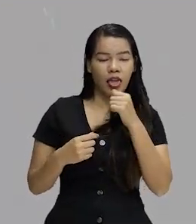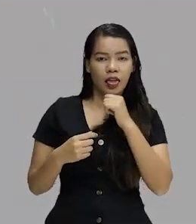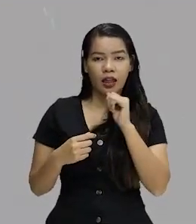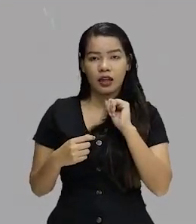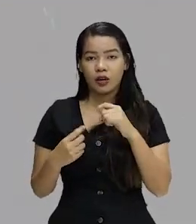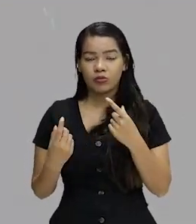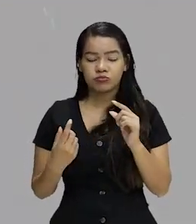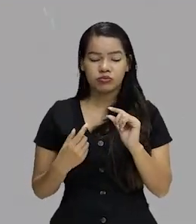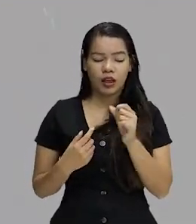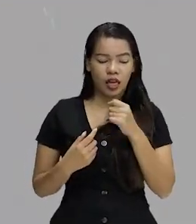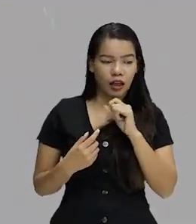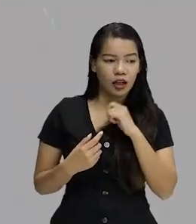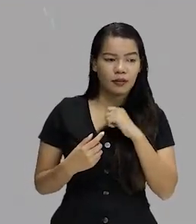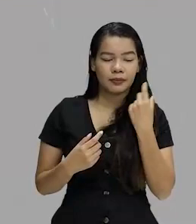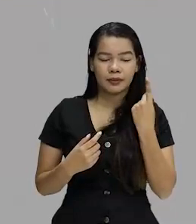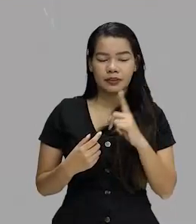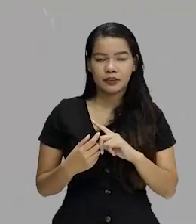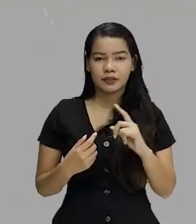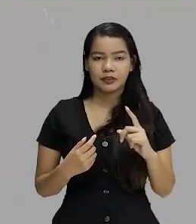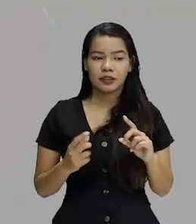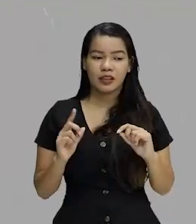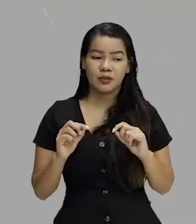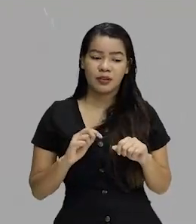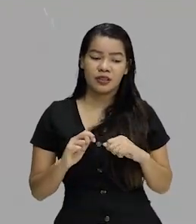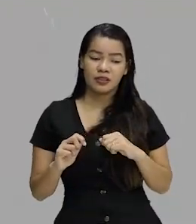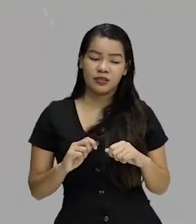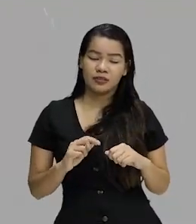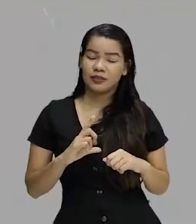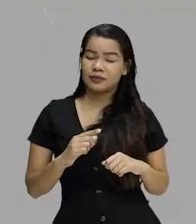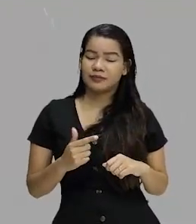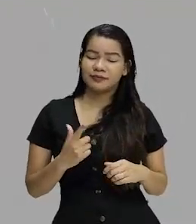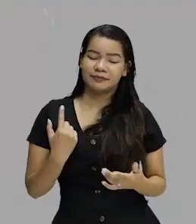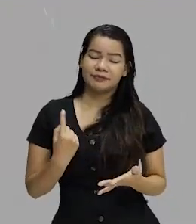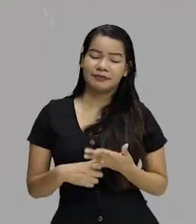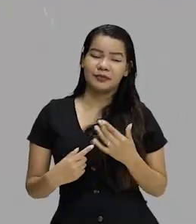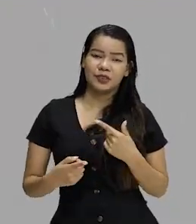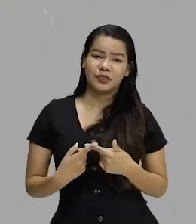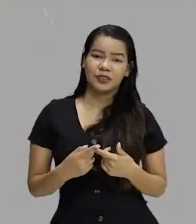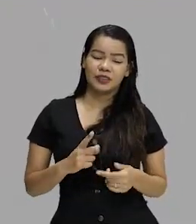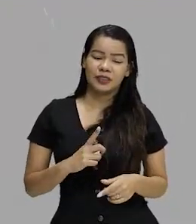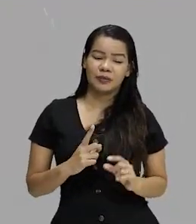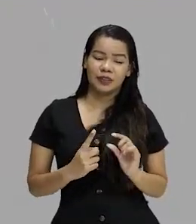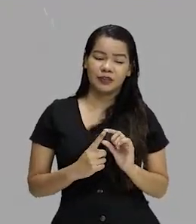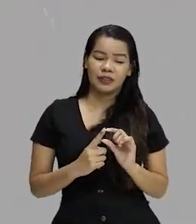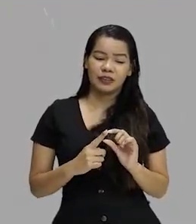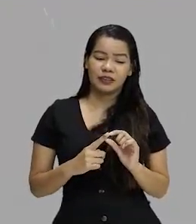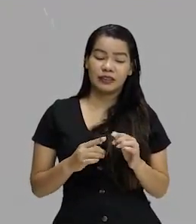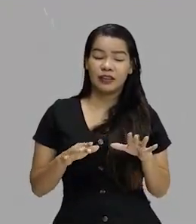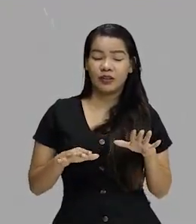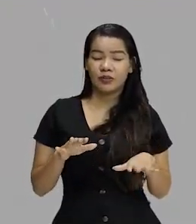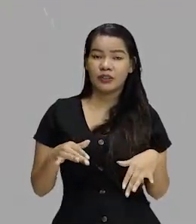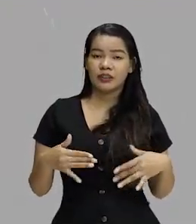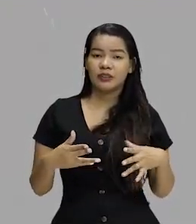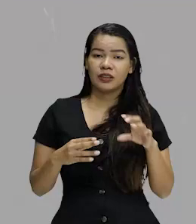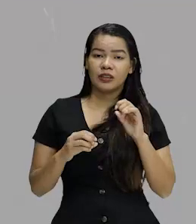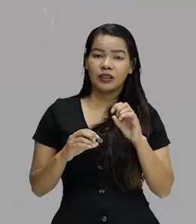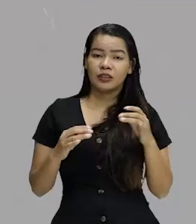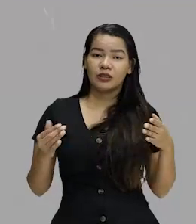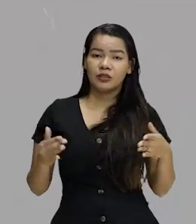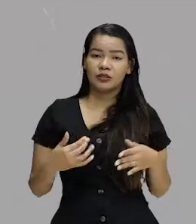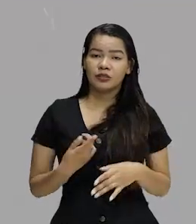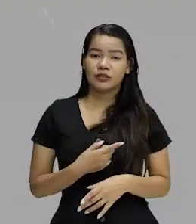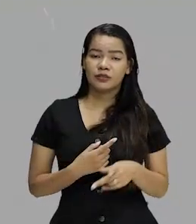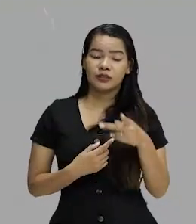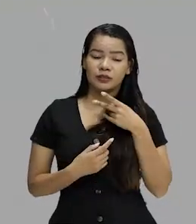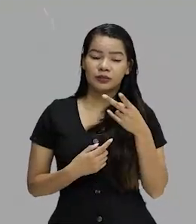pouco de sorvete para nós. É uma ação incerta porque eu tenho a palavra talvez. Pessoal, nessa aula de hoje, então, nós falamos de